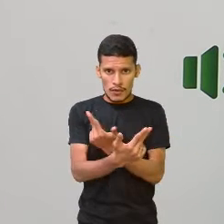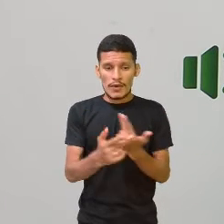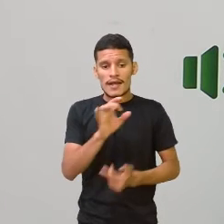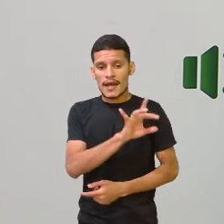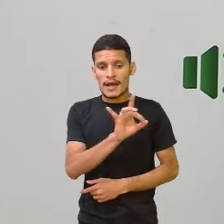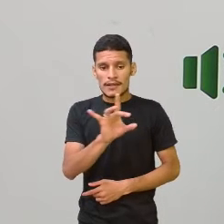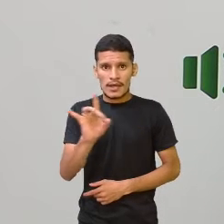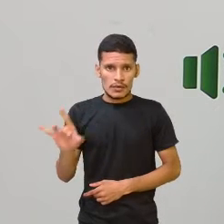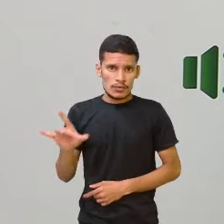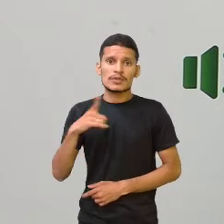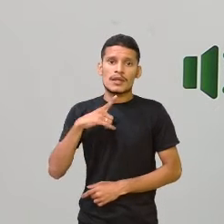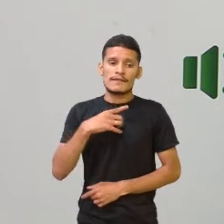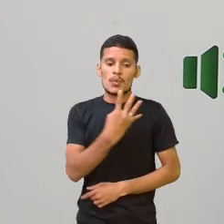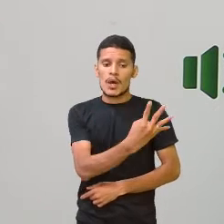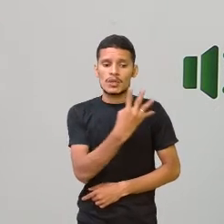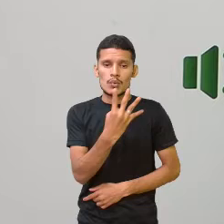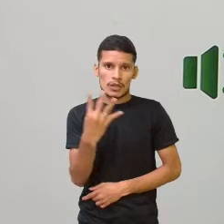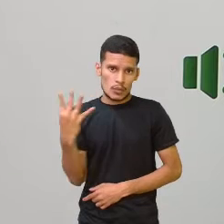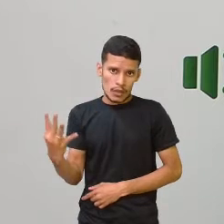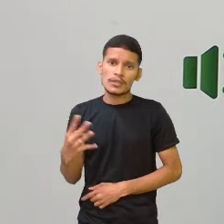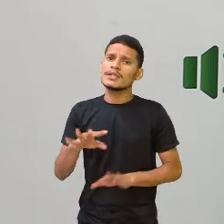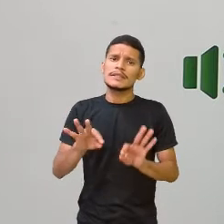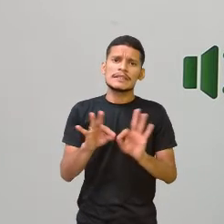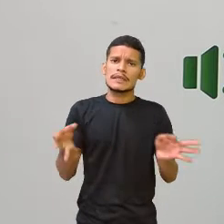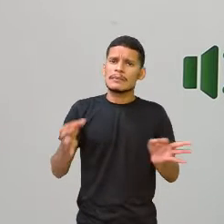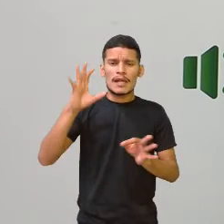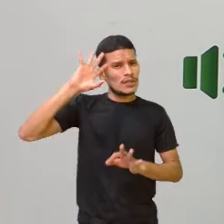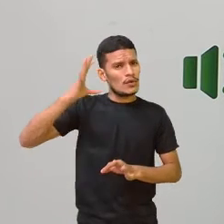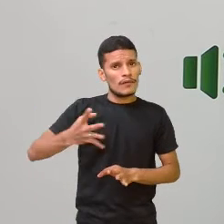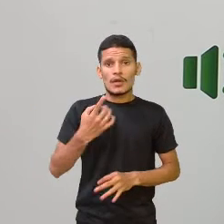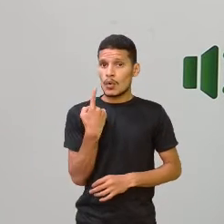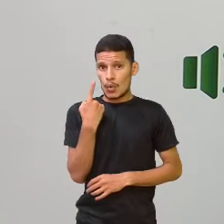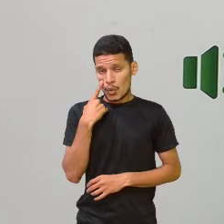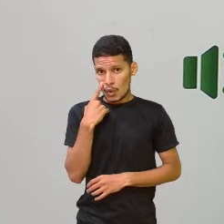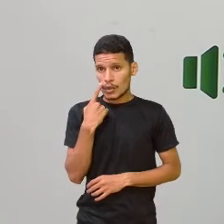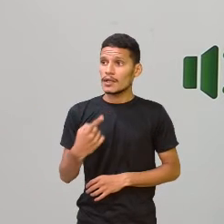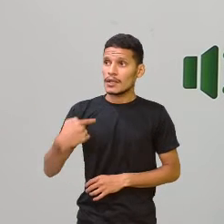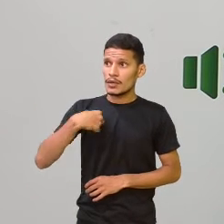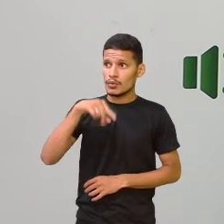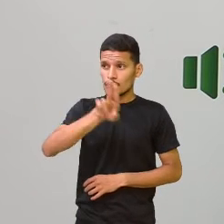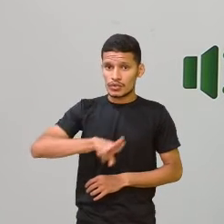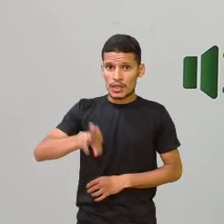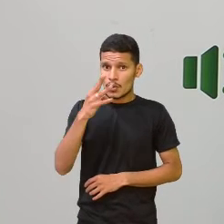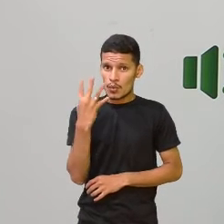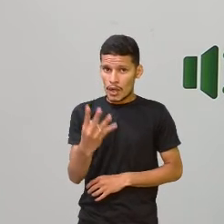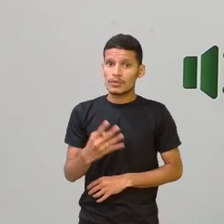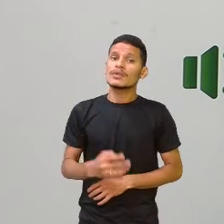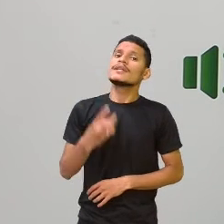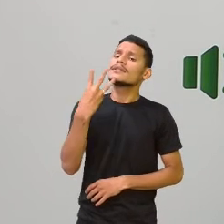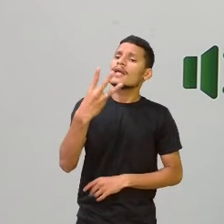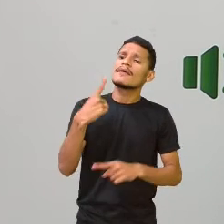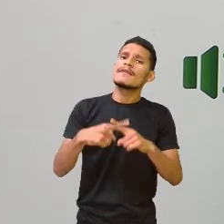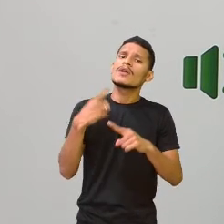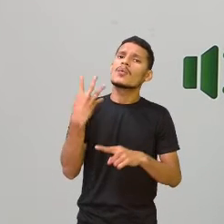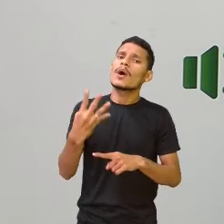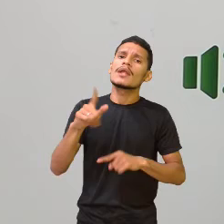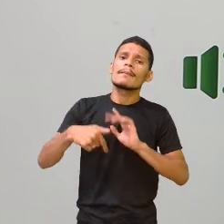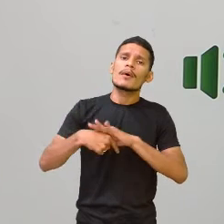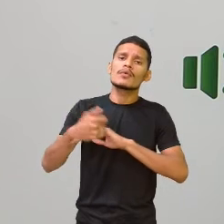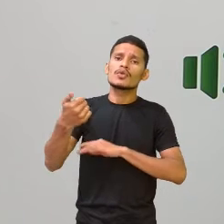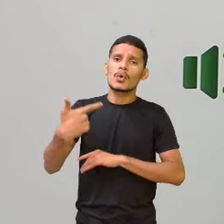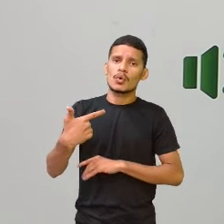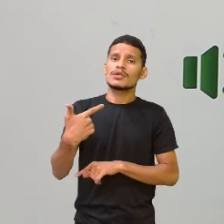cada um ficou com 4. E isso é simples de resolver. Olha, eu utilizei 4. 3 vezes 4, 12. Ó.